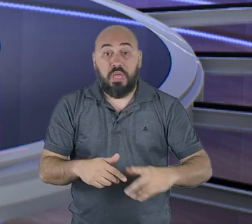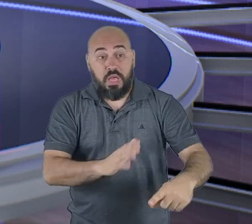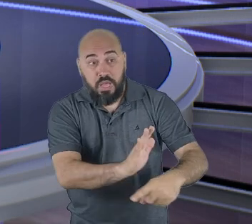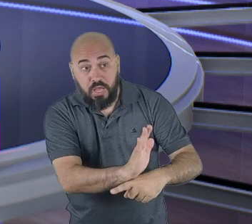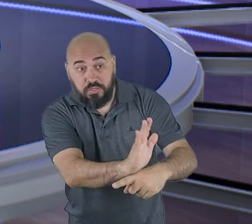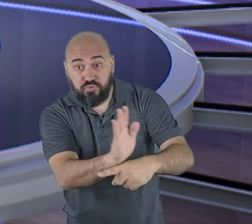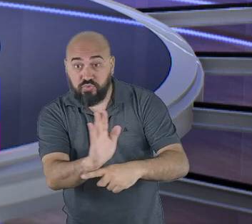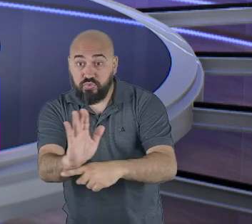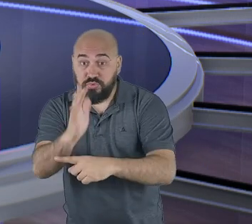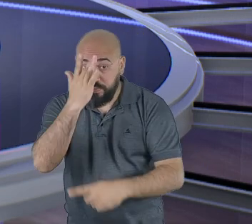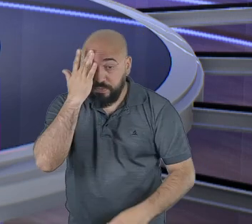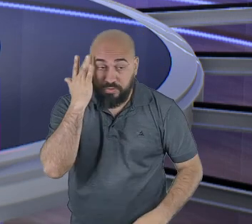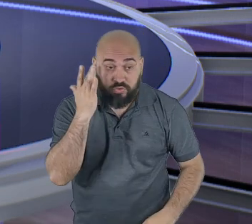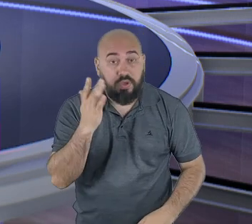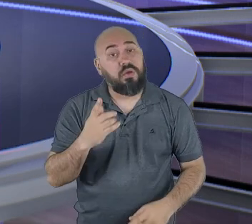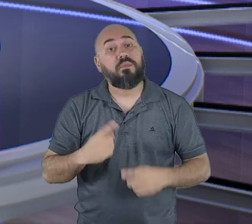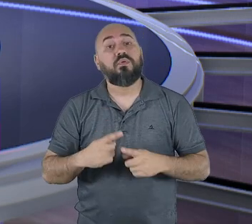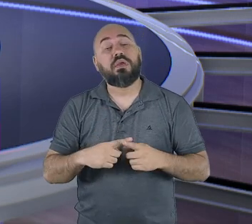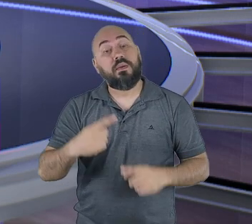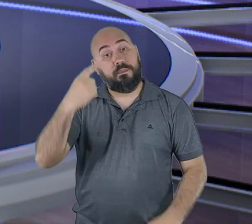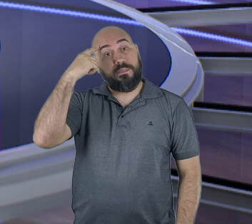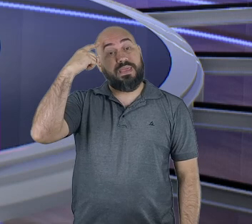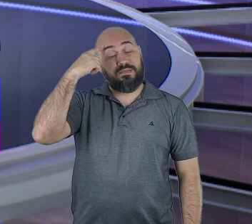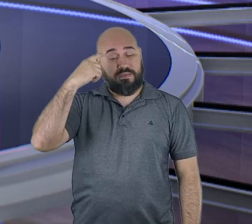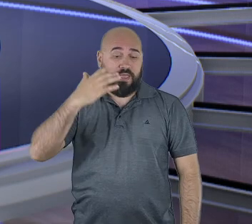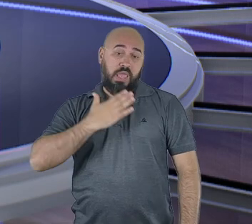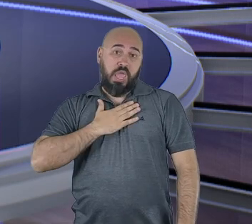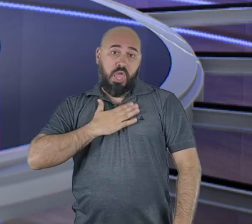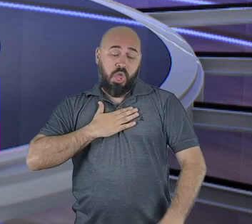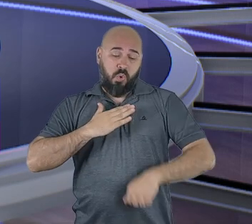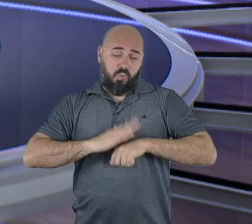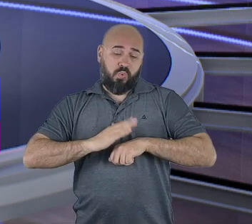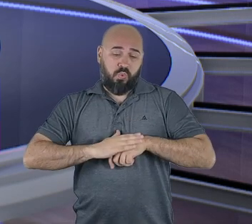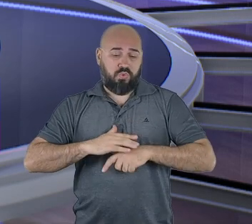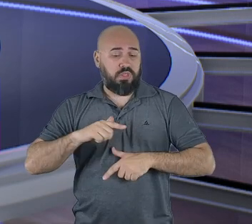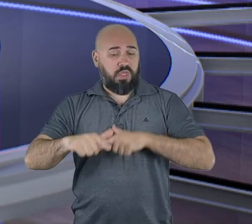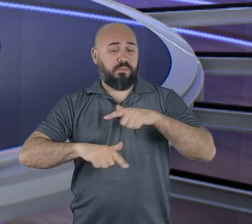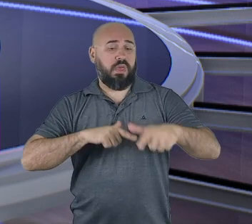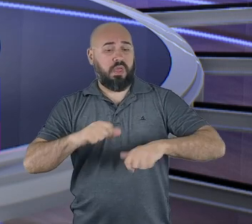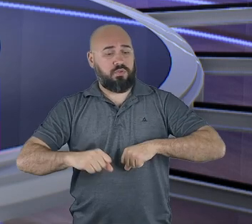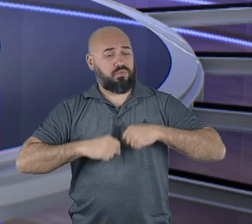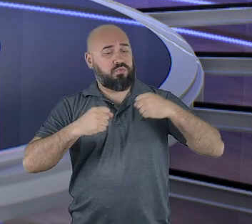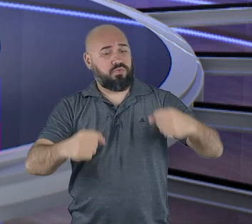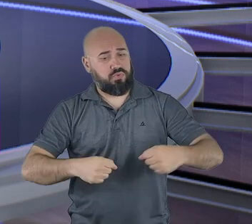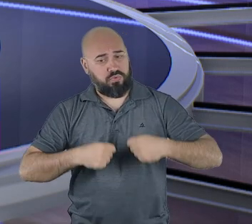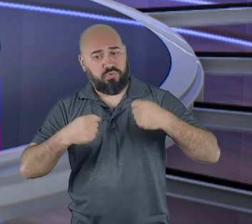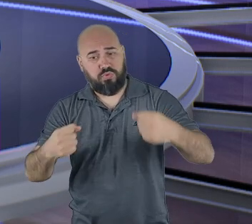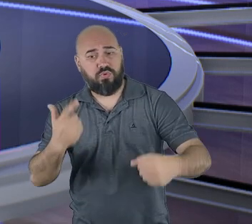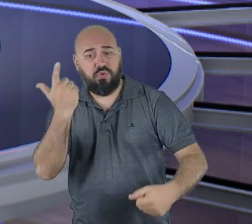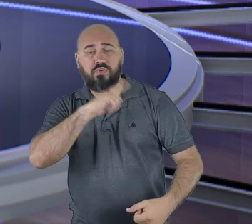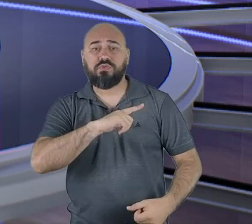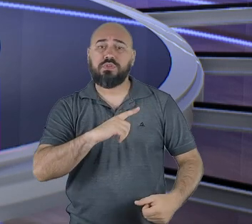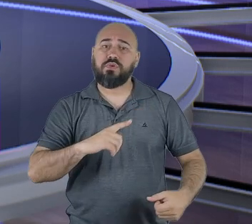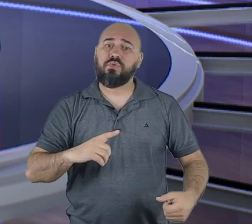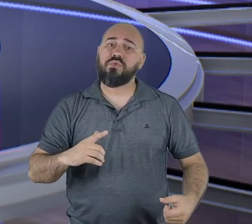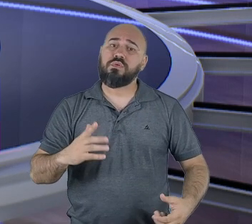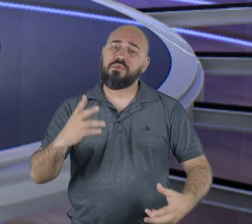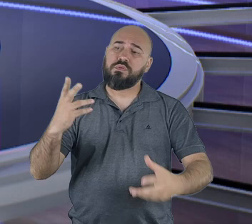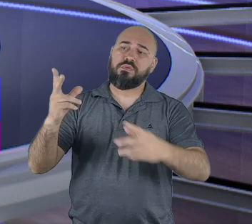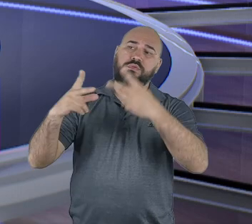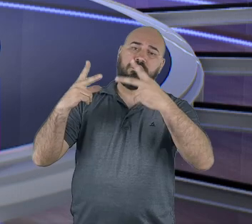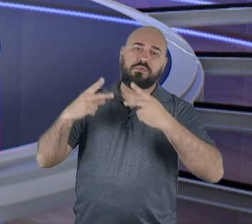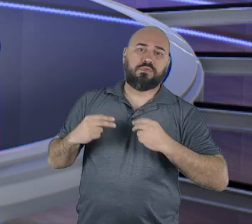porque pensam que fazendo isto estarão corretos e assim estarão em acerto com o seu Deus e por